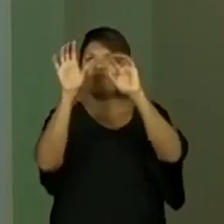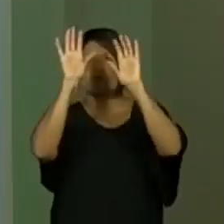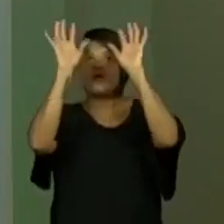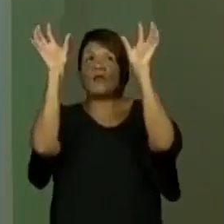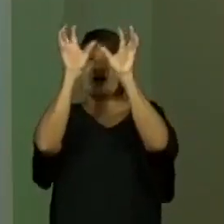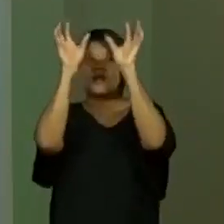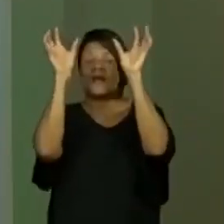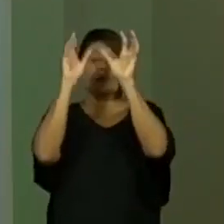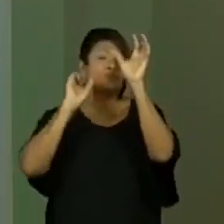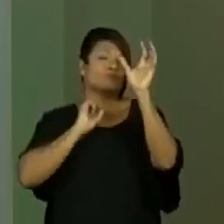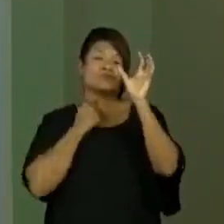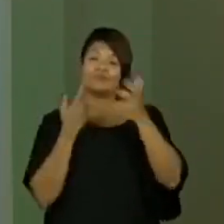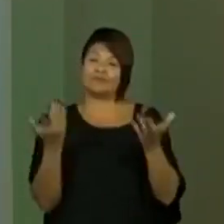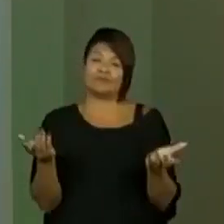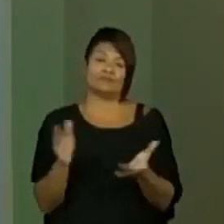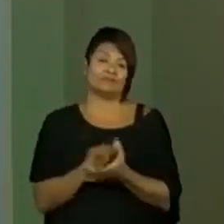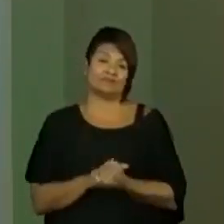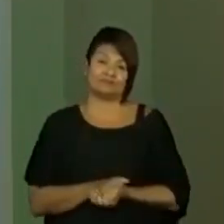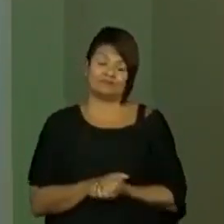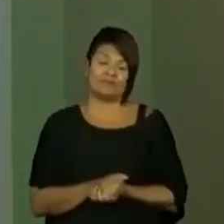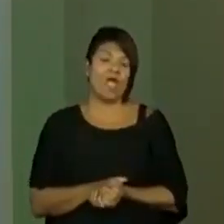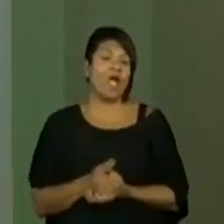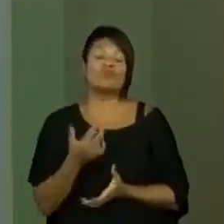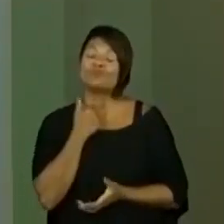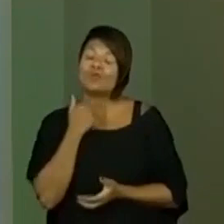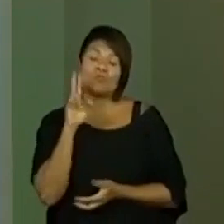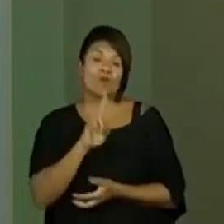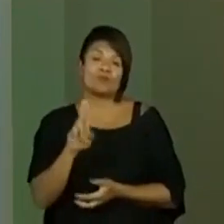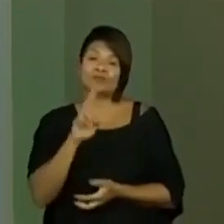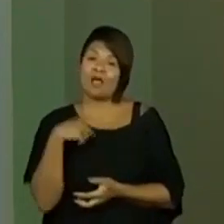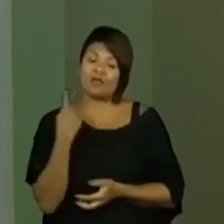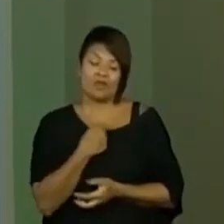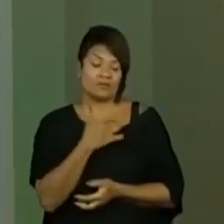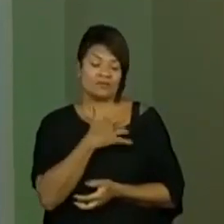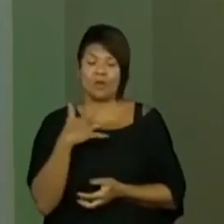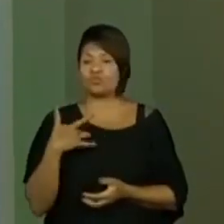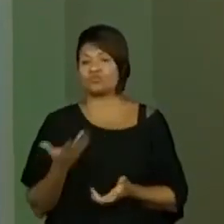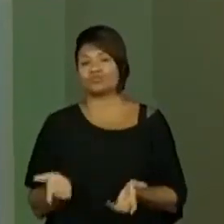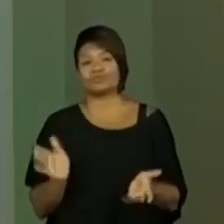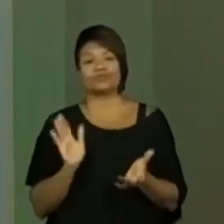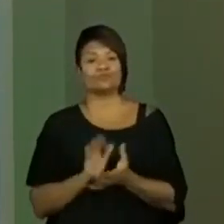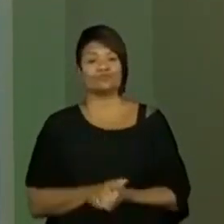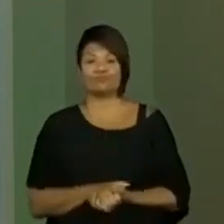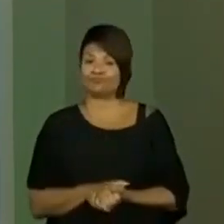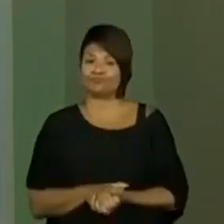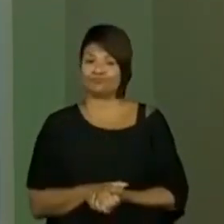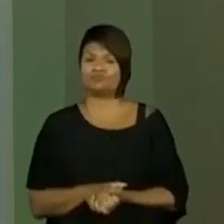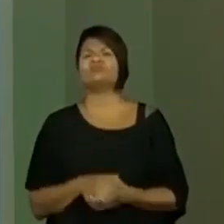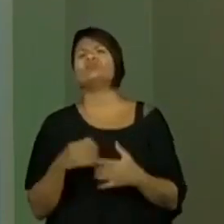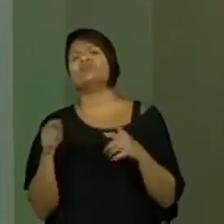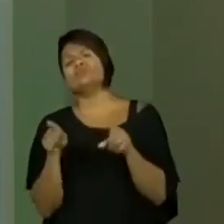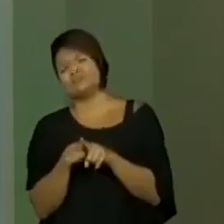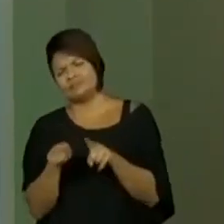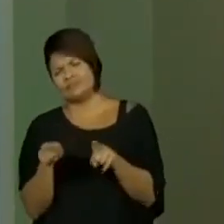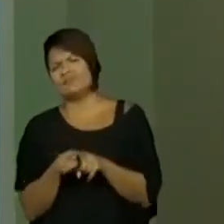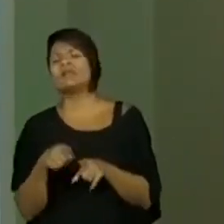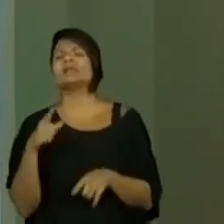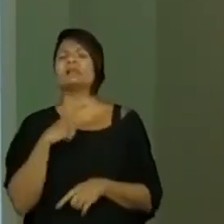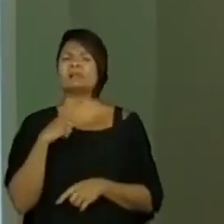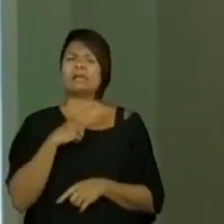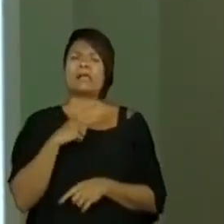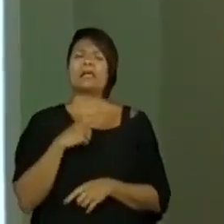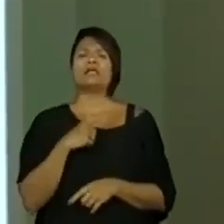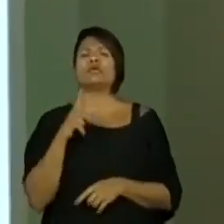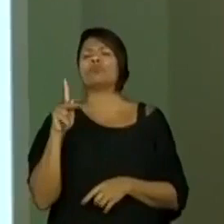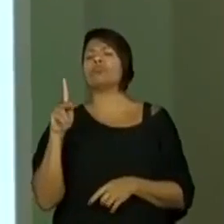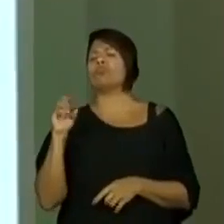já não propícia mais para o nosso consumo. Ela perde essa potabilidade. E aí junta também todos os poluentes que nós